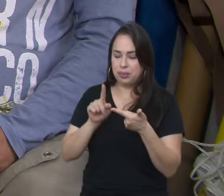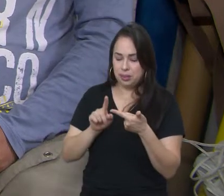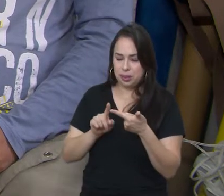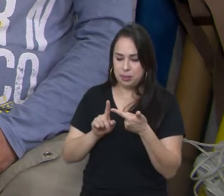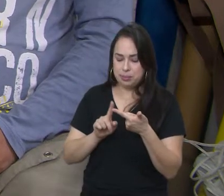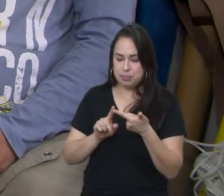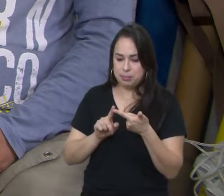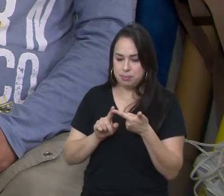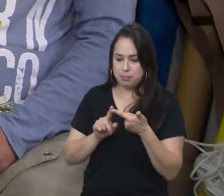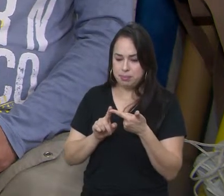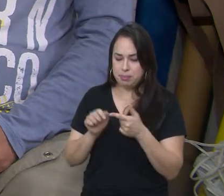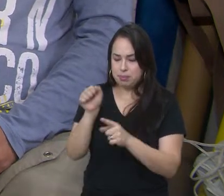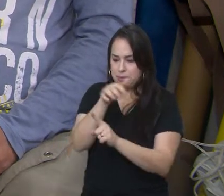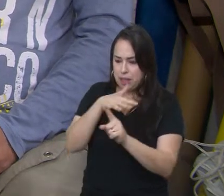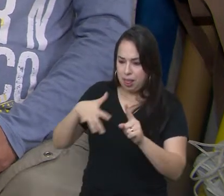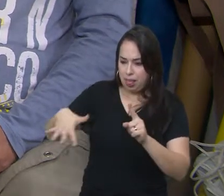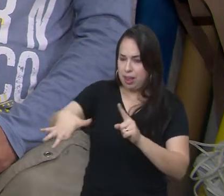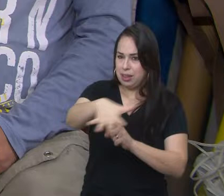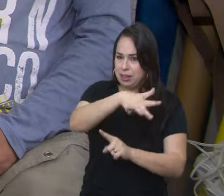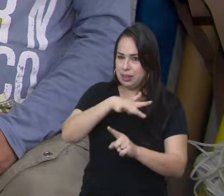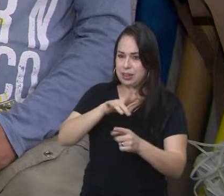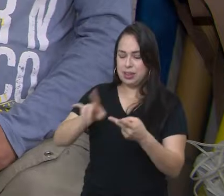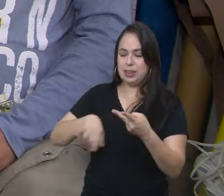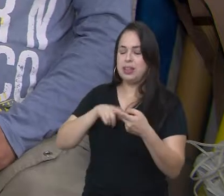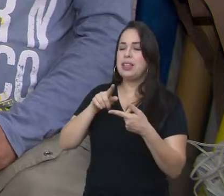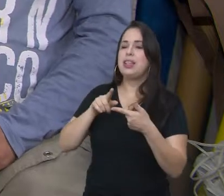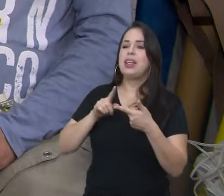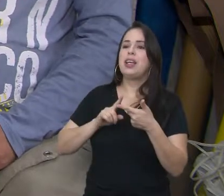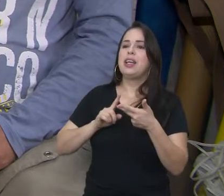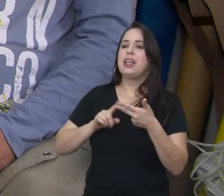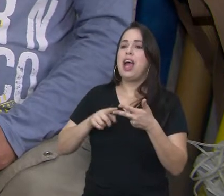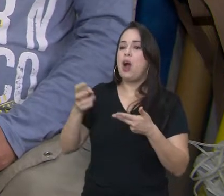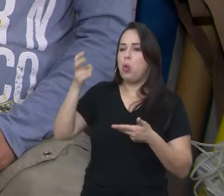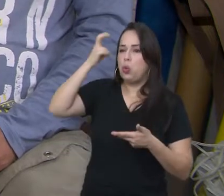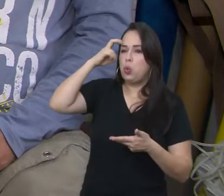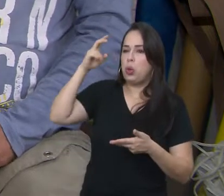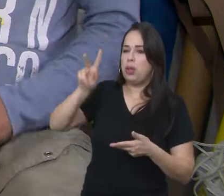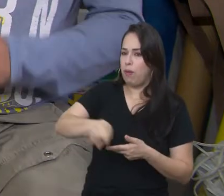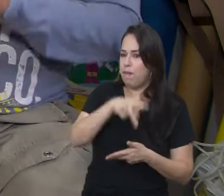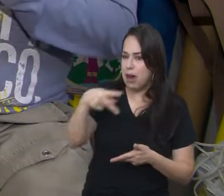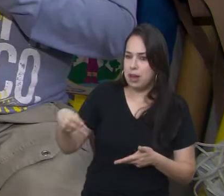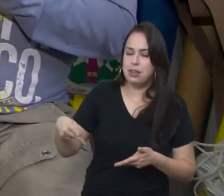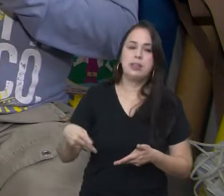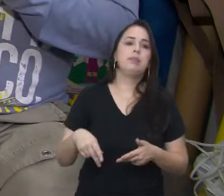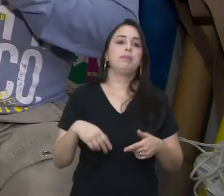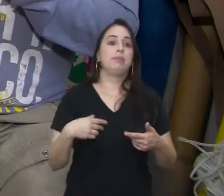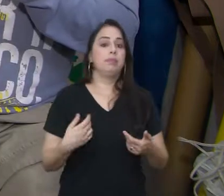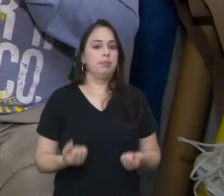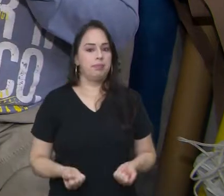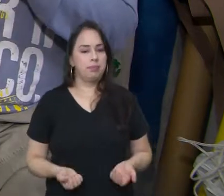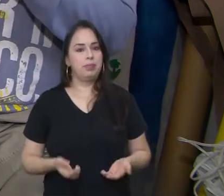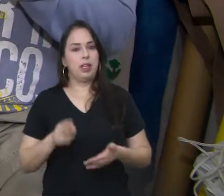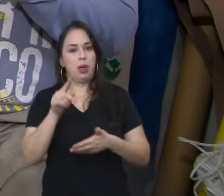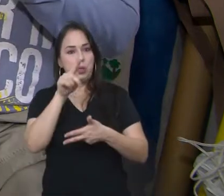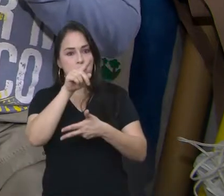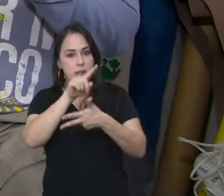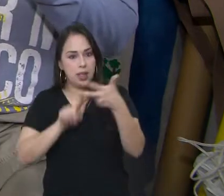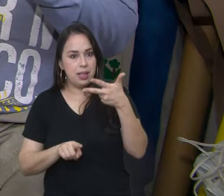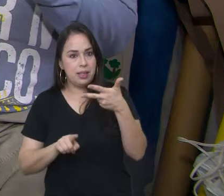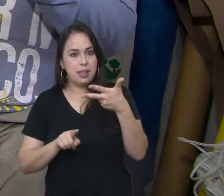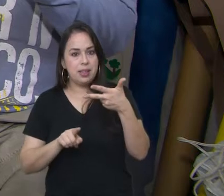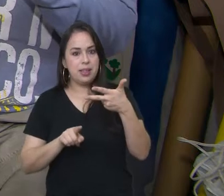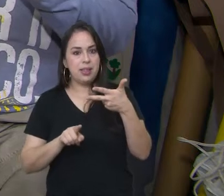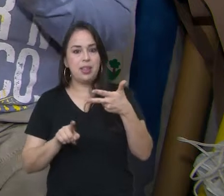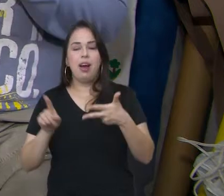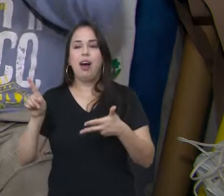meio ambiente e a cultura, né? Cultura, do Vale do Paraíba, né? Então, os personagens, eles são diretamente...